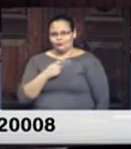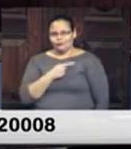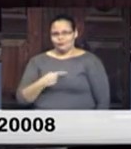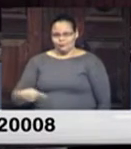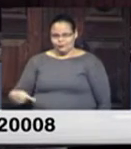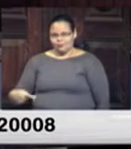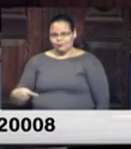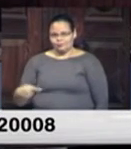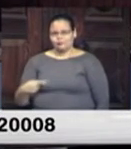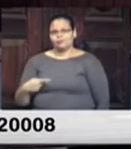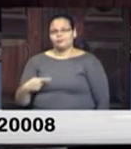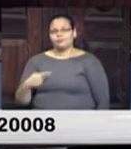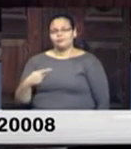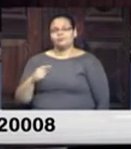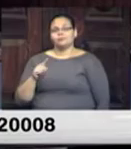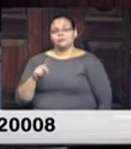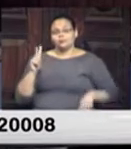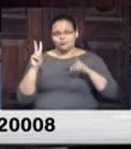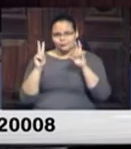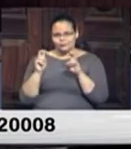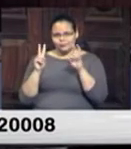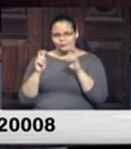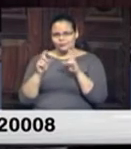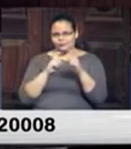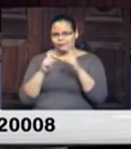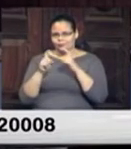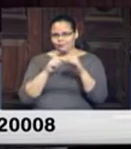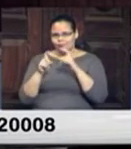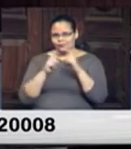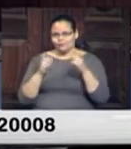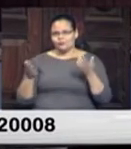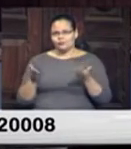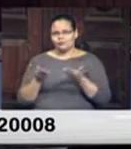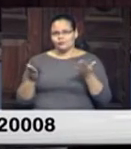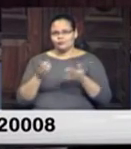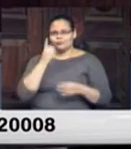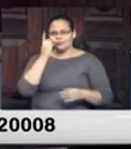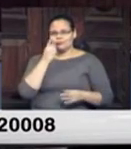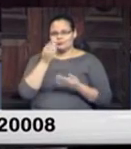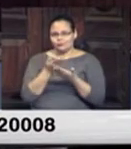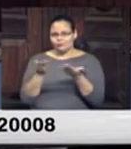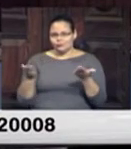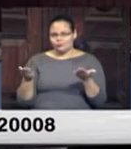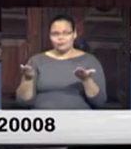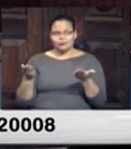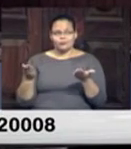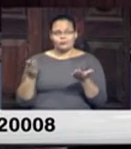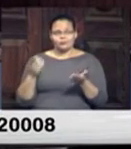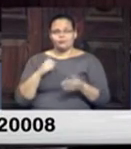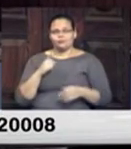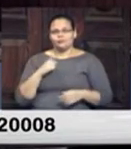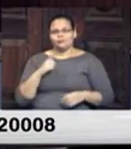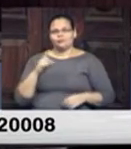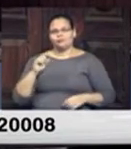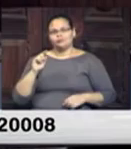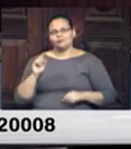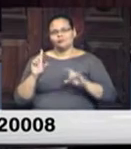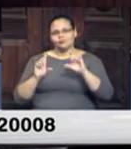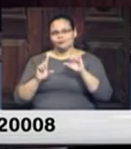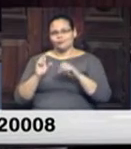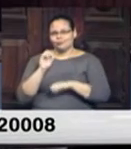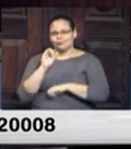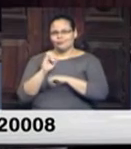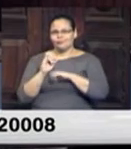presidência em torno do tema que vou discutir agora. Senhoras deputadas, senhores deputados, cidadãos que nos seguem pelas